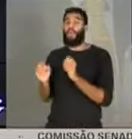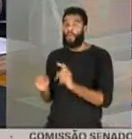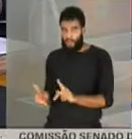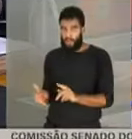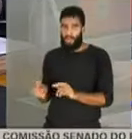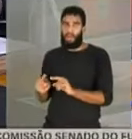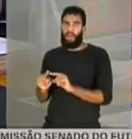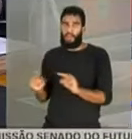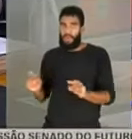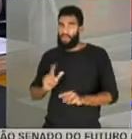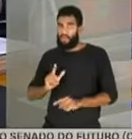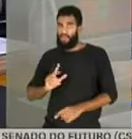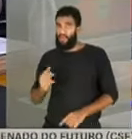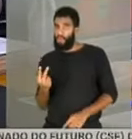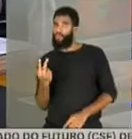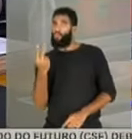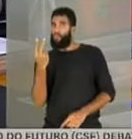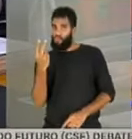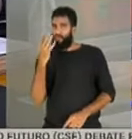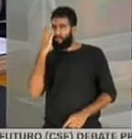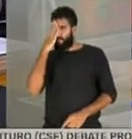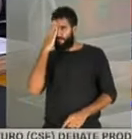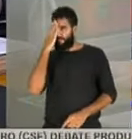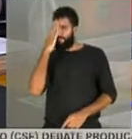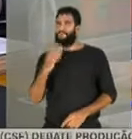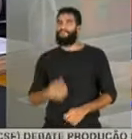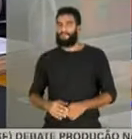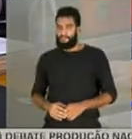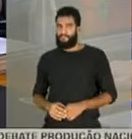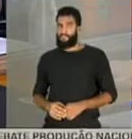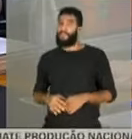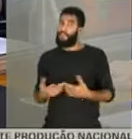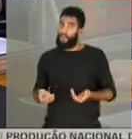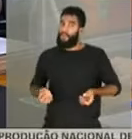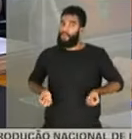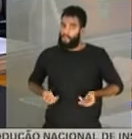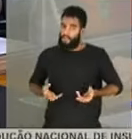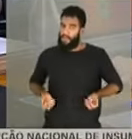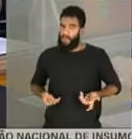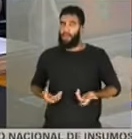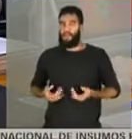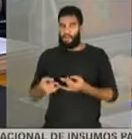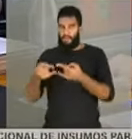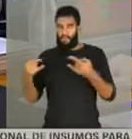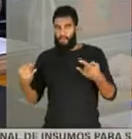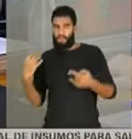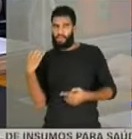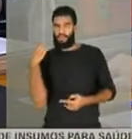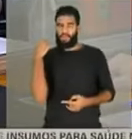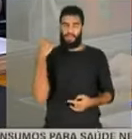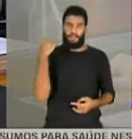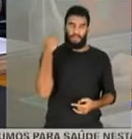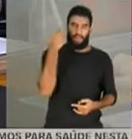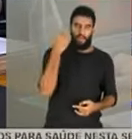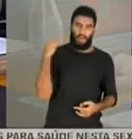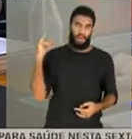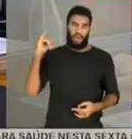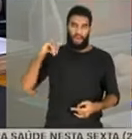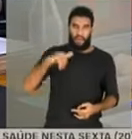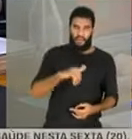pelo menos 2 que eu tenho conhecimento. Isso também custa dinheiro, passagem de avião, hospedagem de hotel,